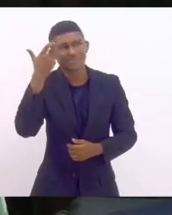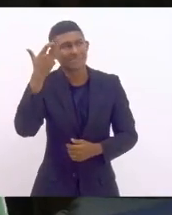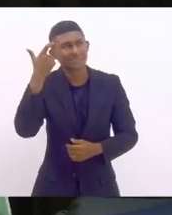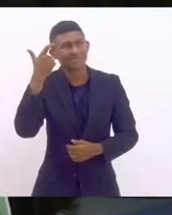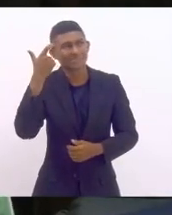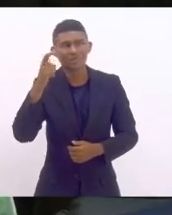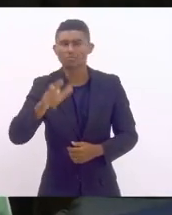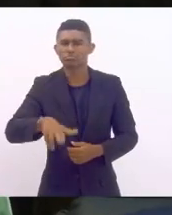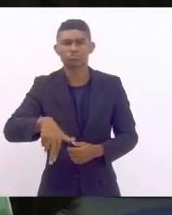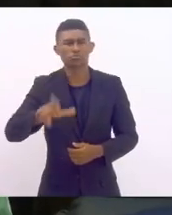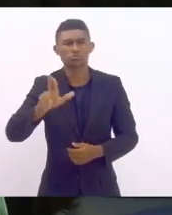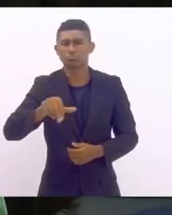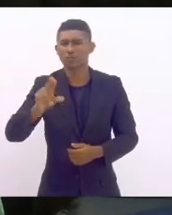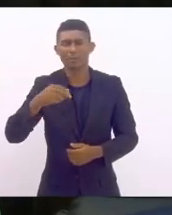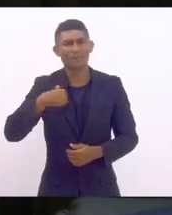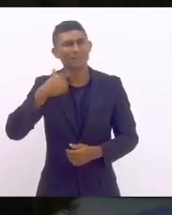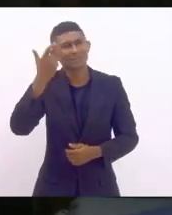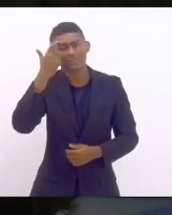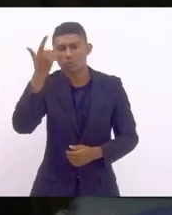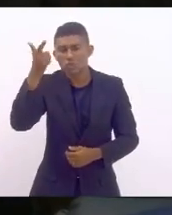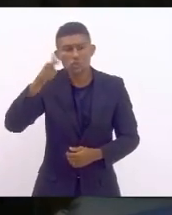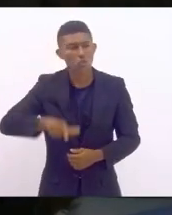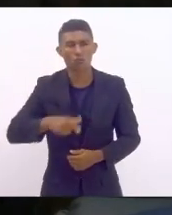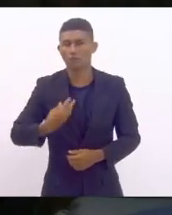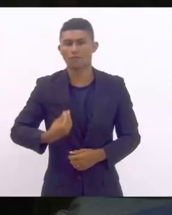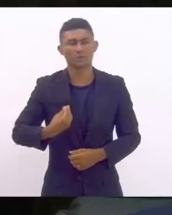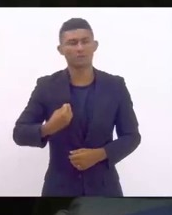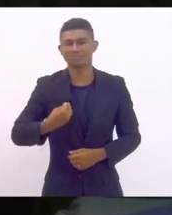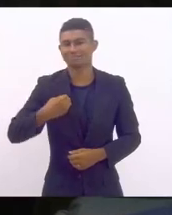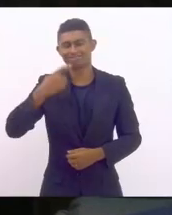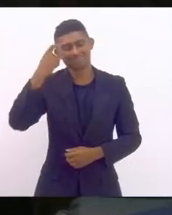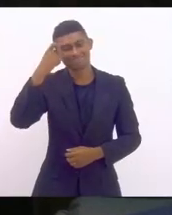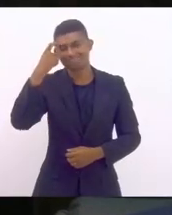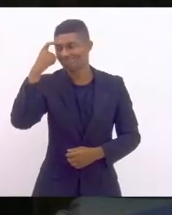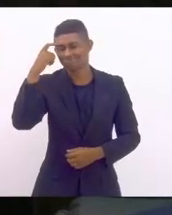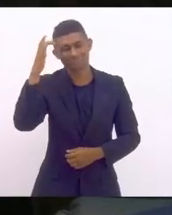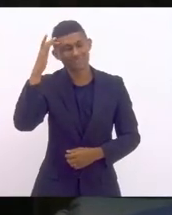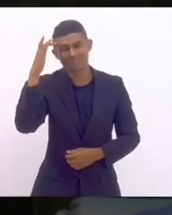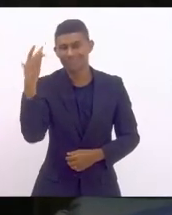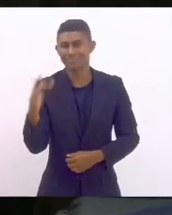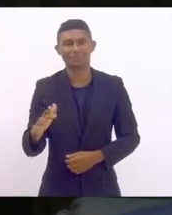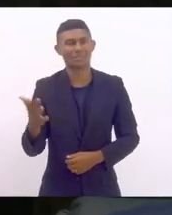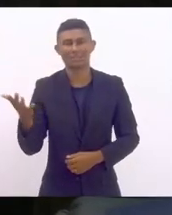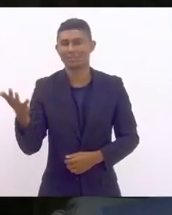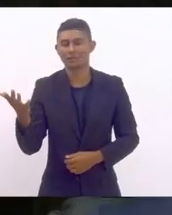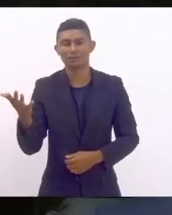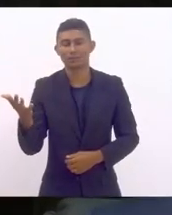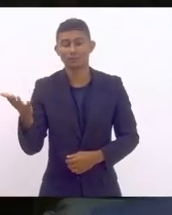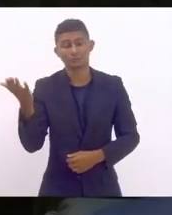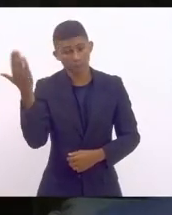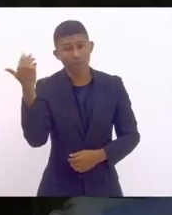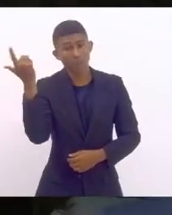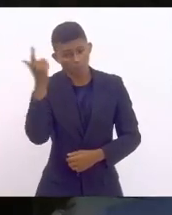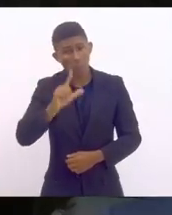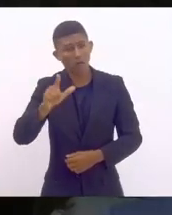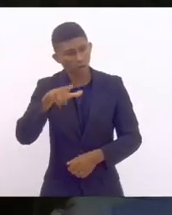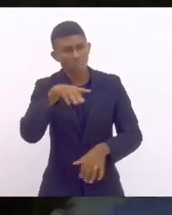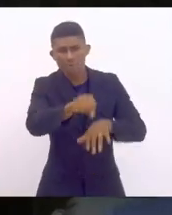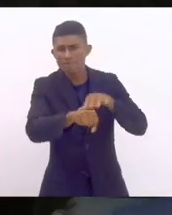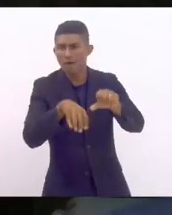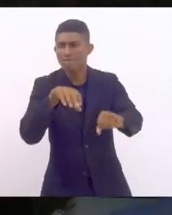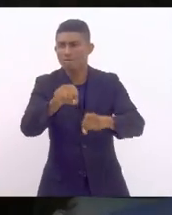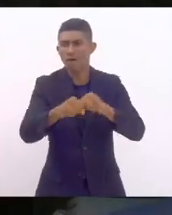Reymond é mas que evoluímos que avançamos conquistamos tanta coisa inclusive no campo da